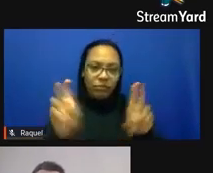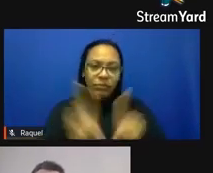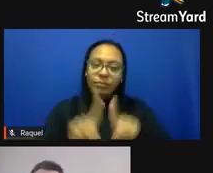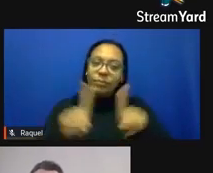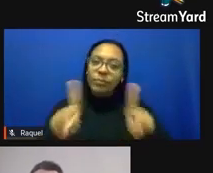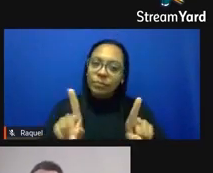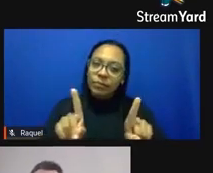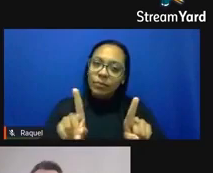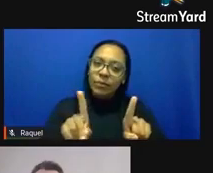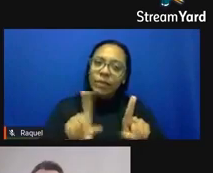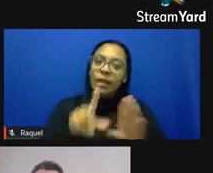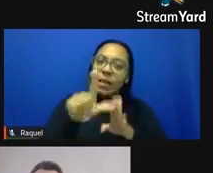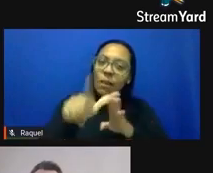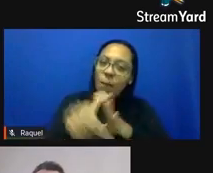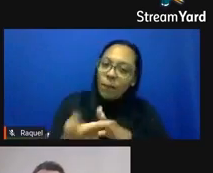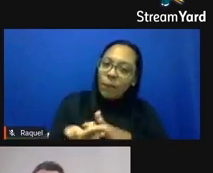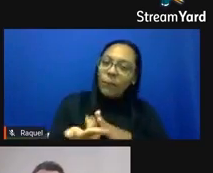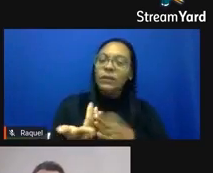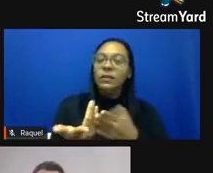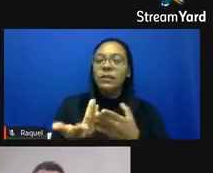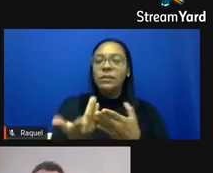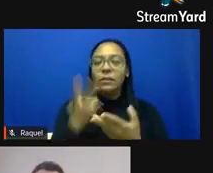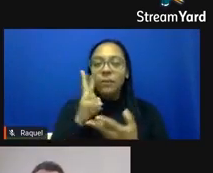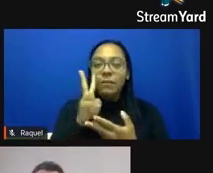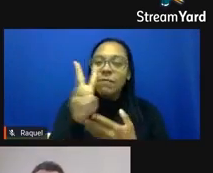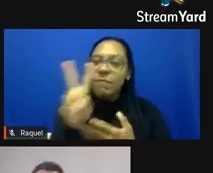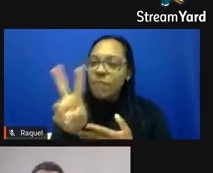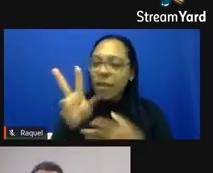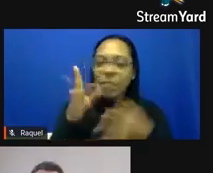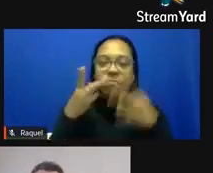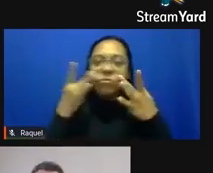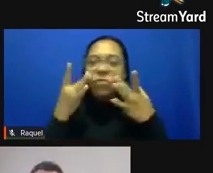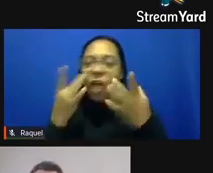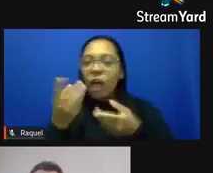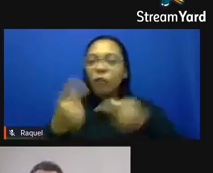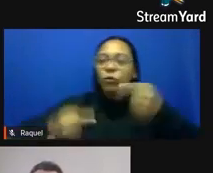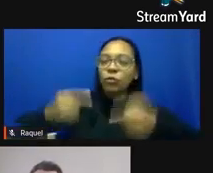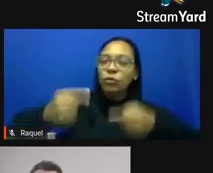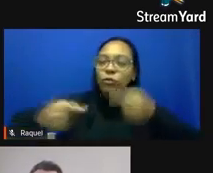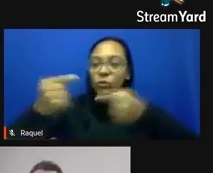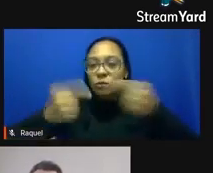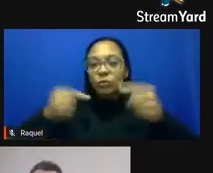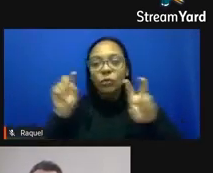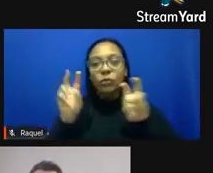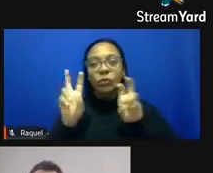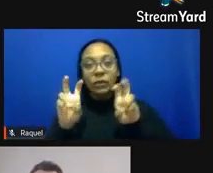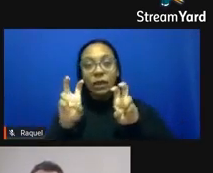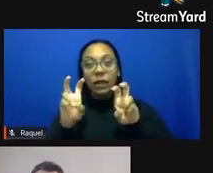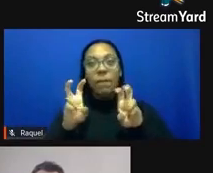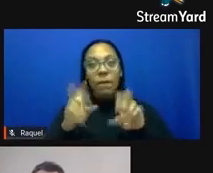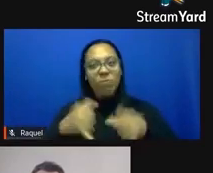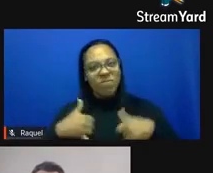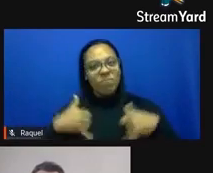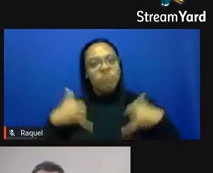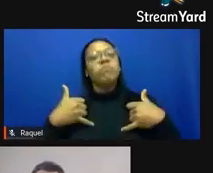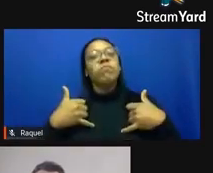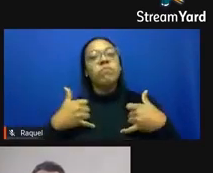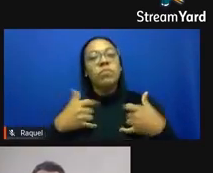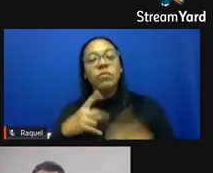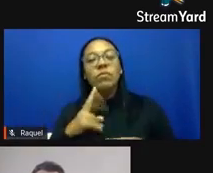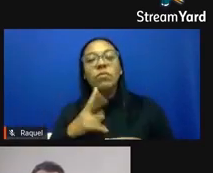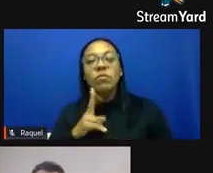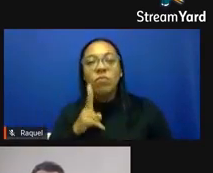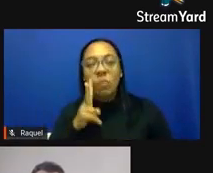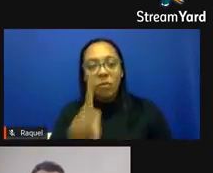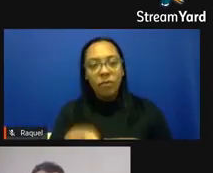dessa fala, ela começa a criar essa coragem e daí finalmente talvez denunciar. E é isso que a gente tem visto